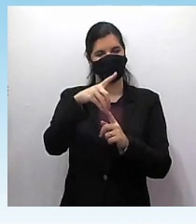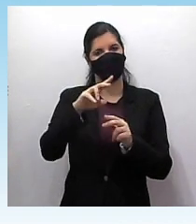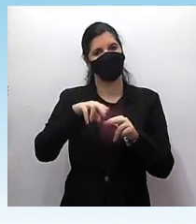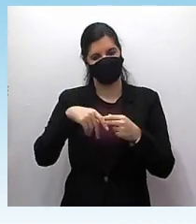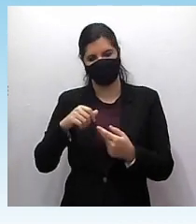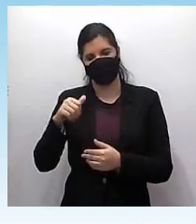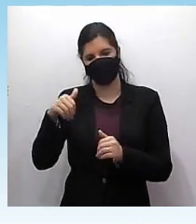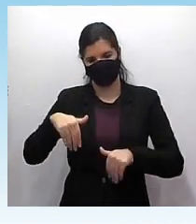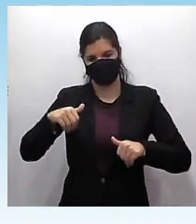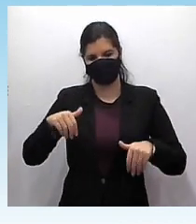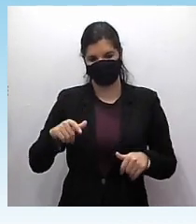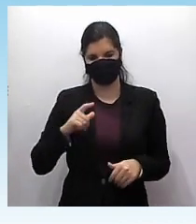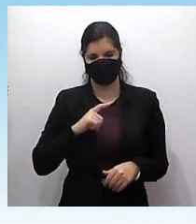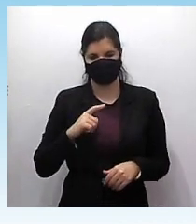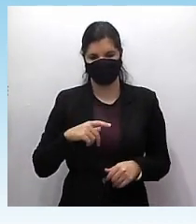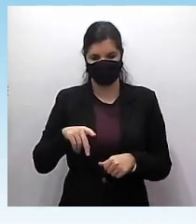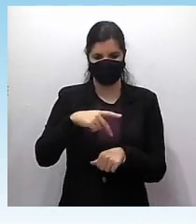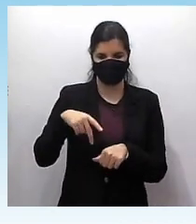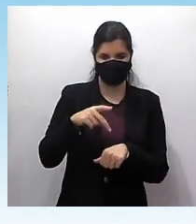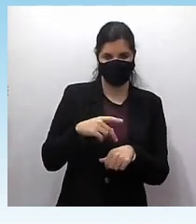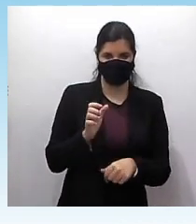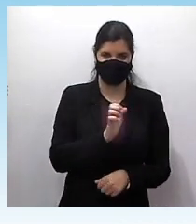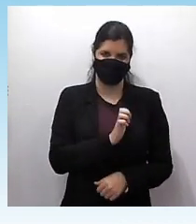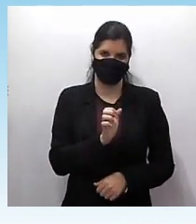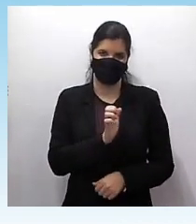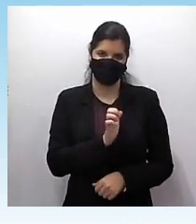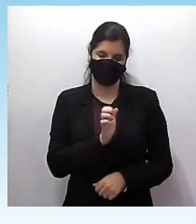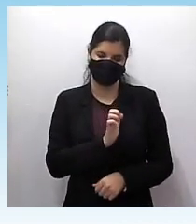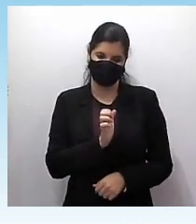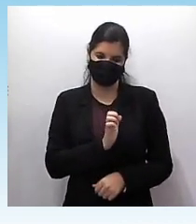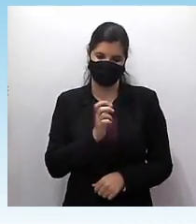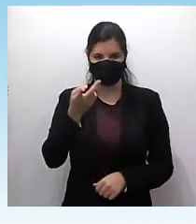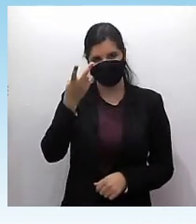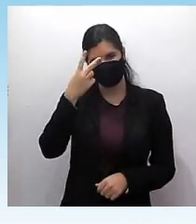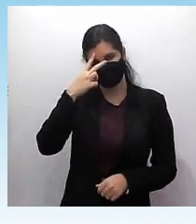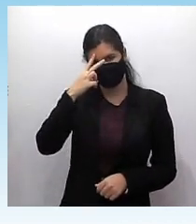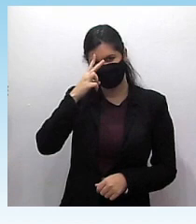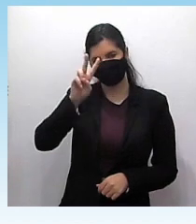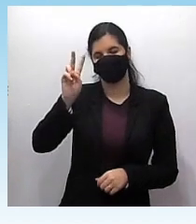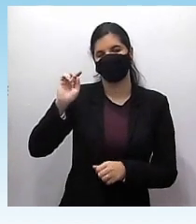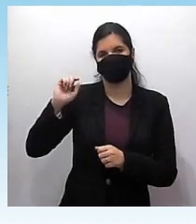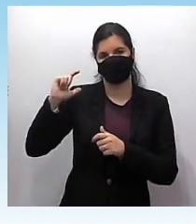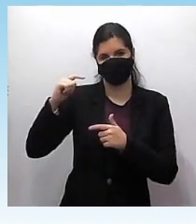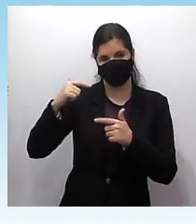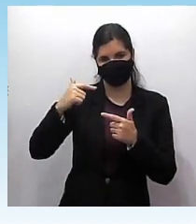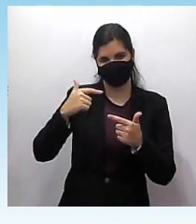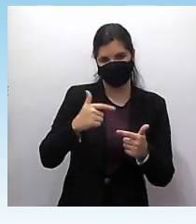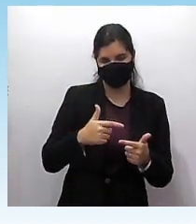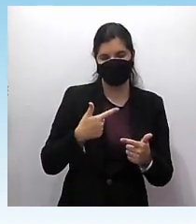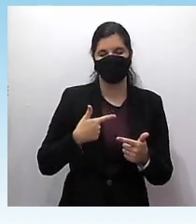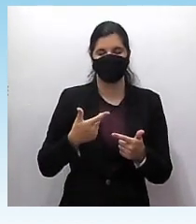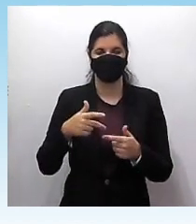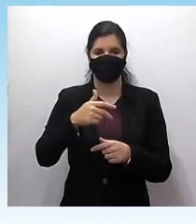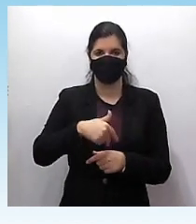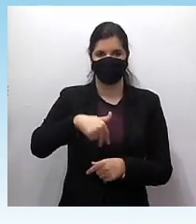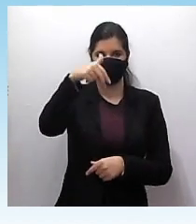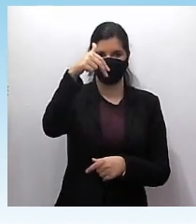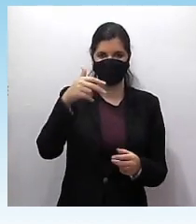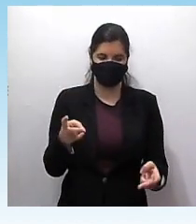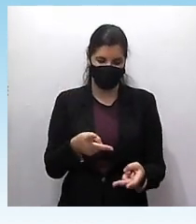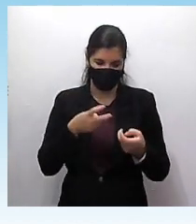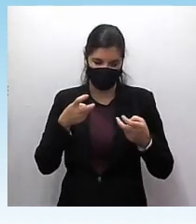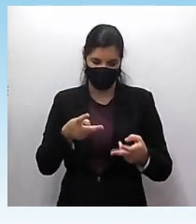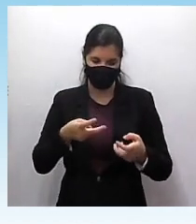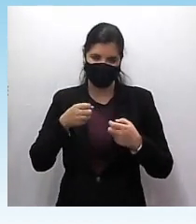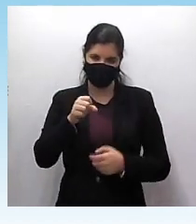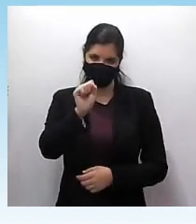da Nova Zelândia. Então são os países ricos. Historicamente, né, os países do norte exploraram os países do sul,